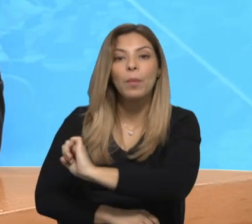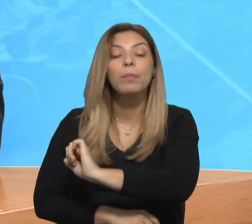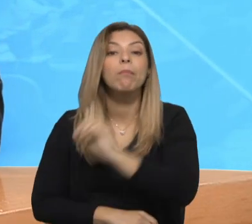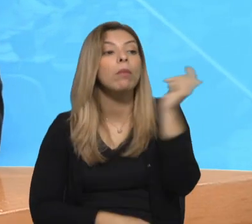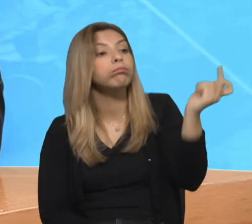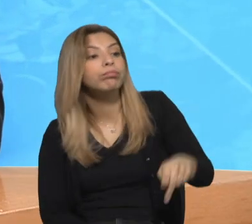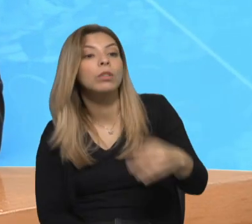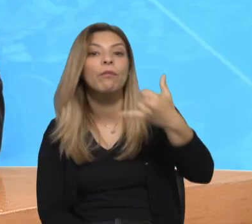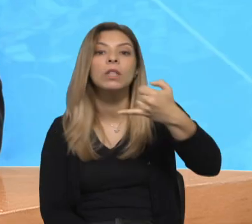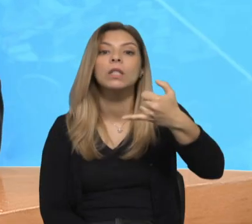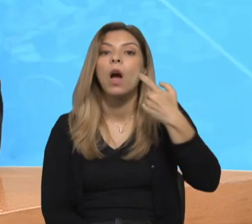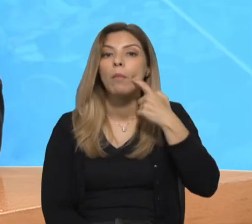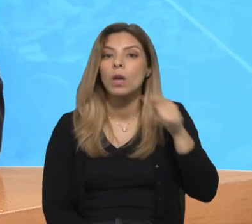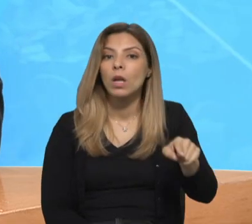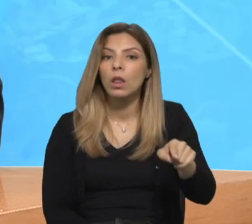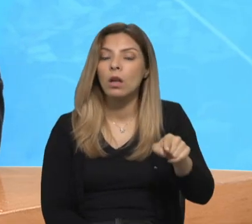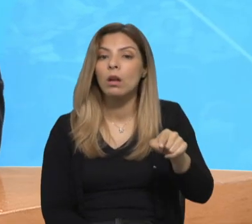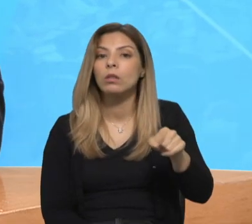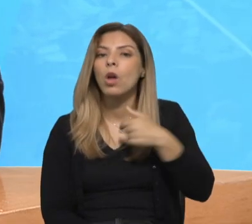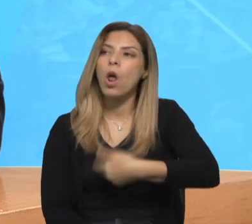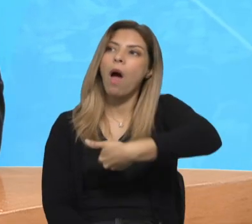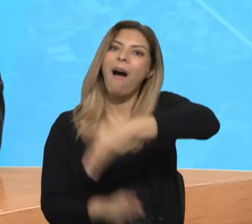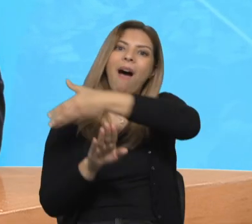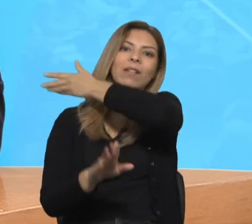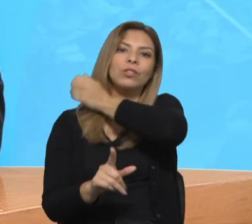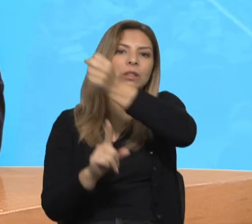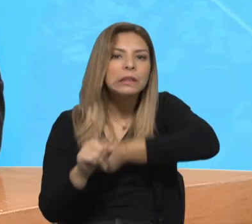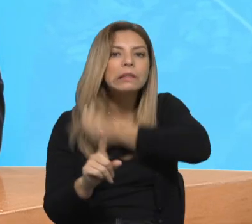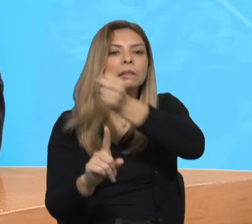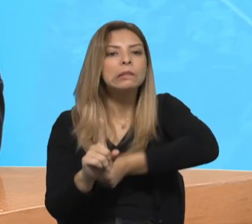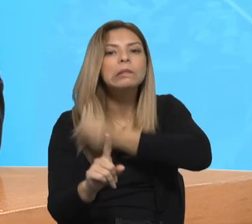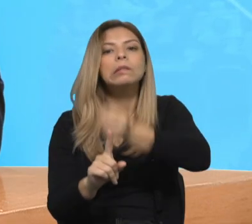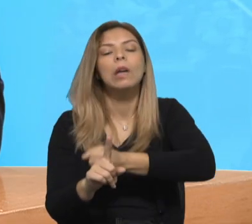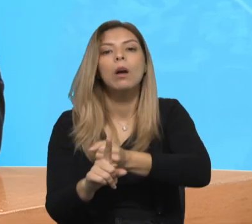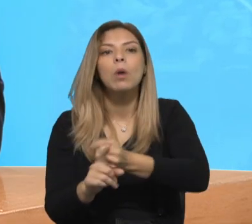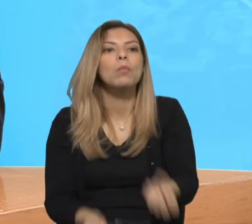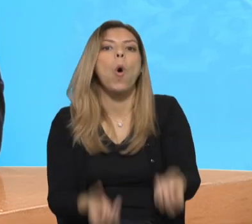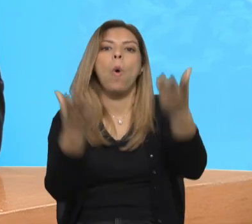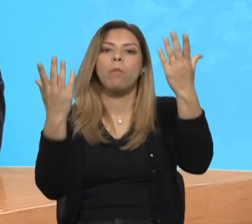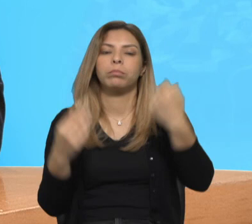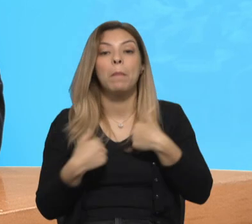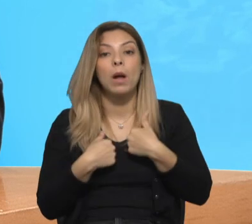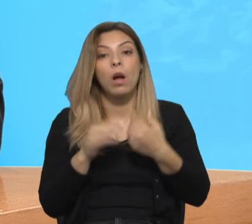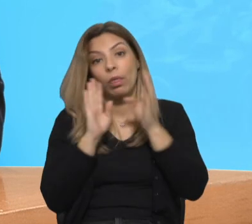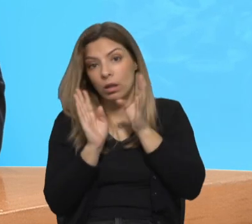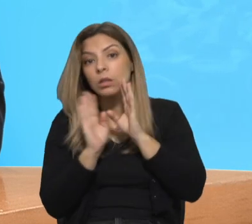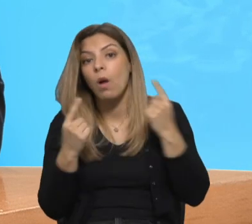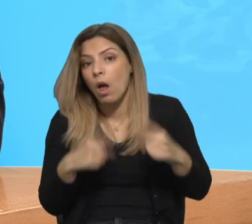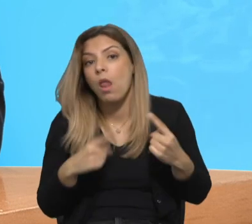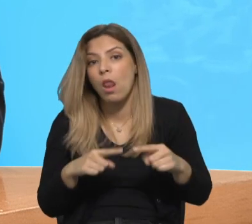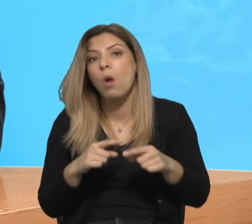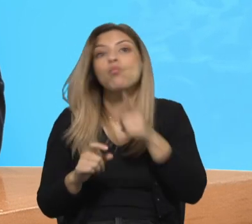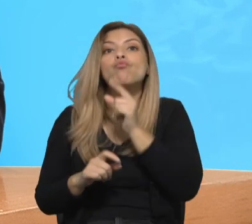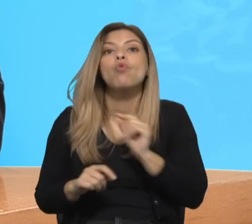ser uma consequência desse mesmo trabalho que nós já realizávamos nos bastidores, sempre atentos. Não era por acaso que os nossos